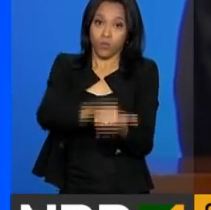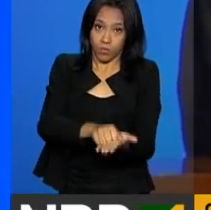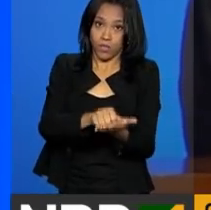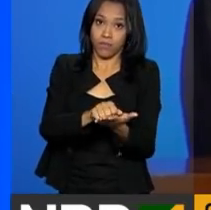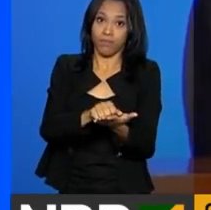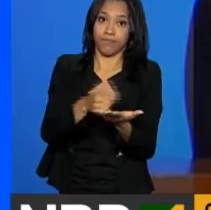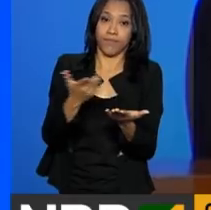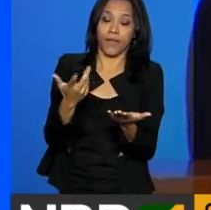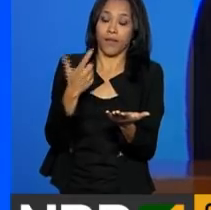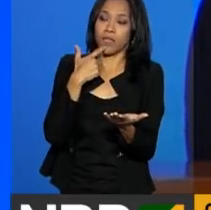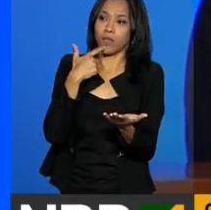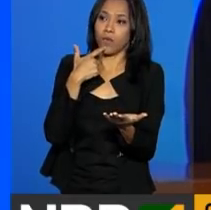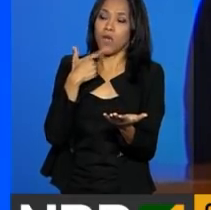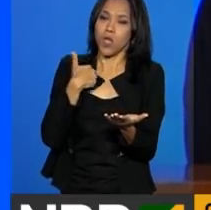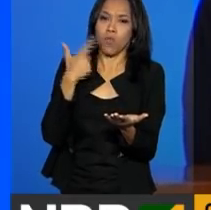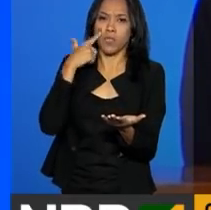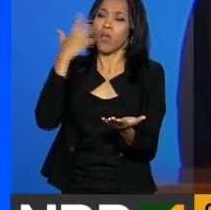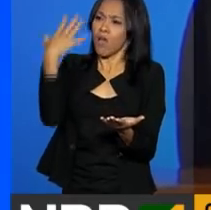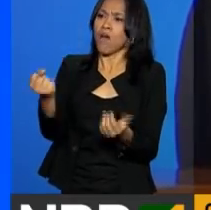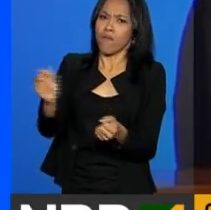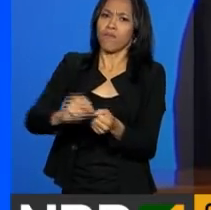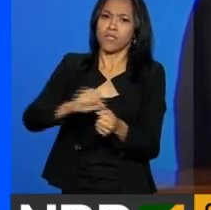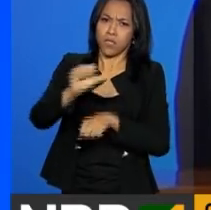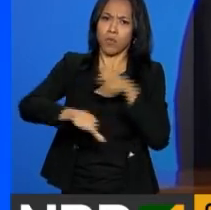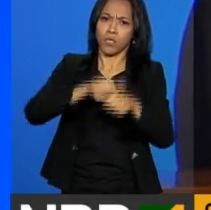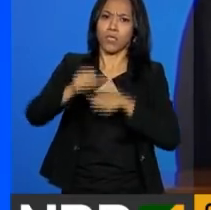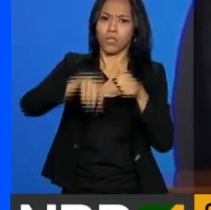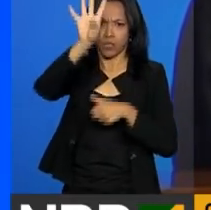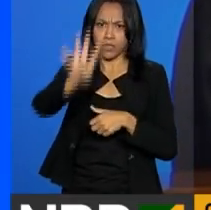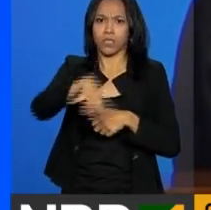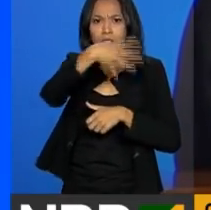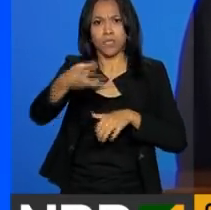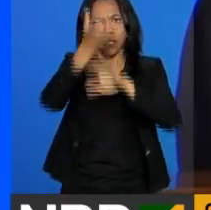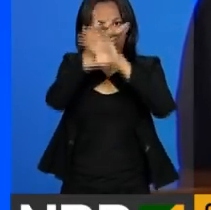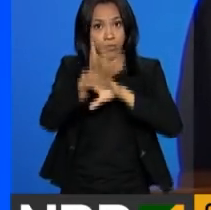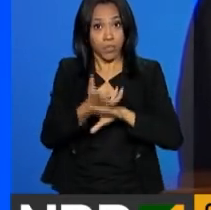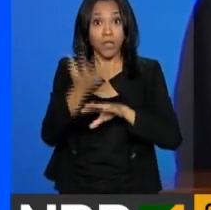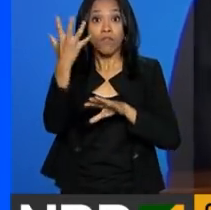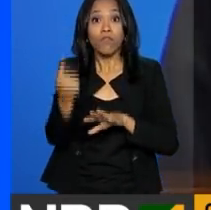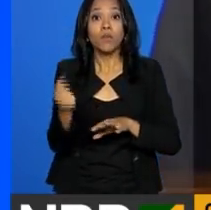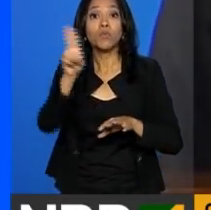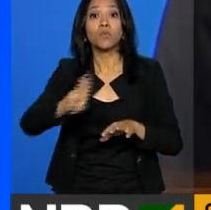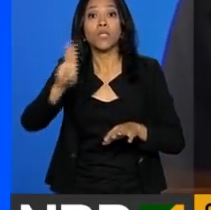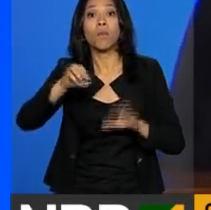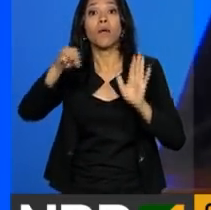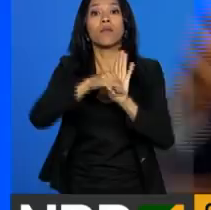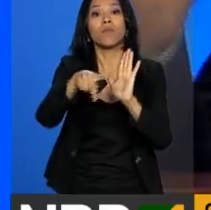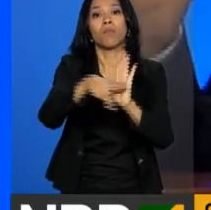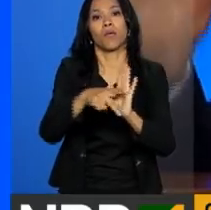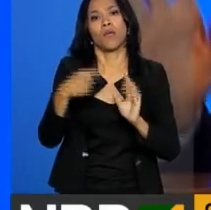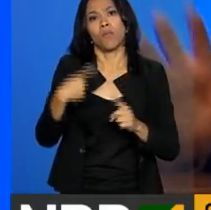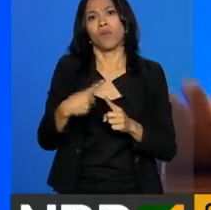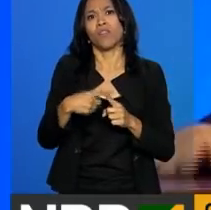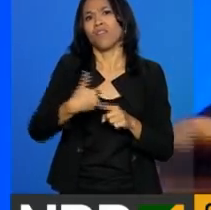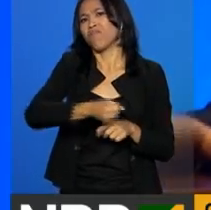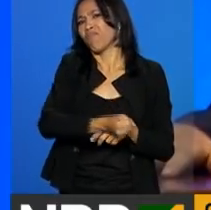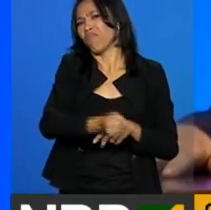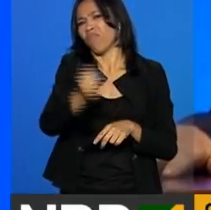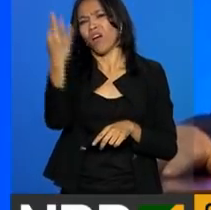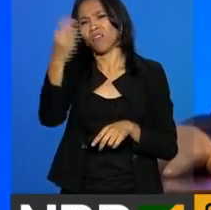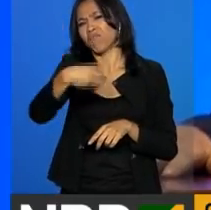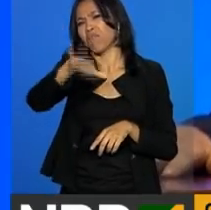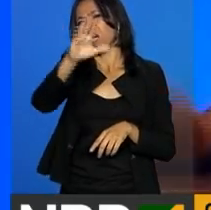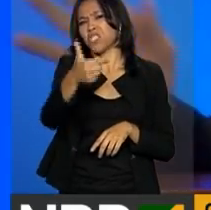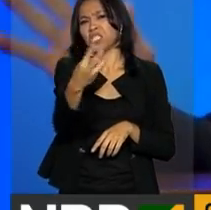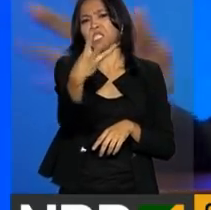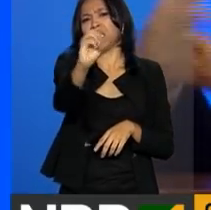vamos fazer a reforma do ensino médio e até vamos fazê-la por medida provisória porque na verdade a mais de 30 projetos na câmara no senado